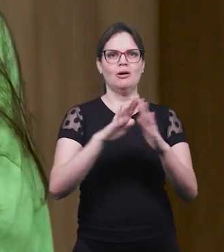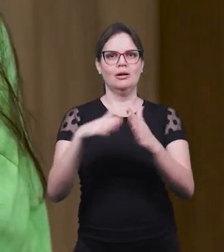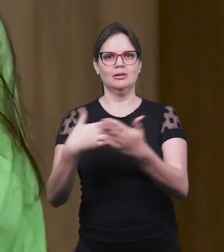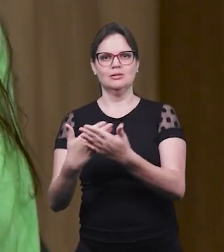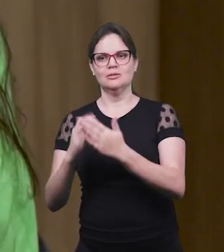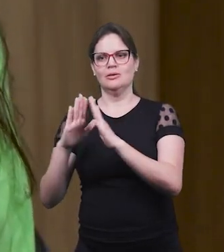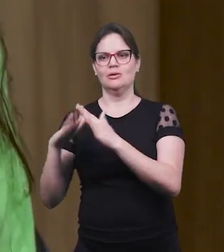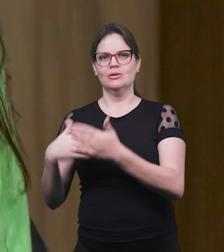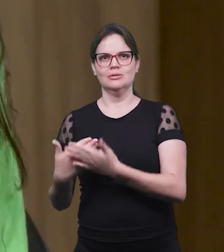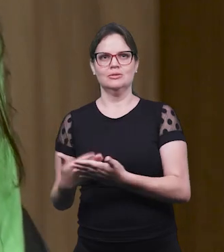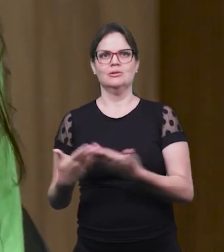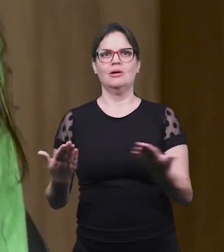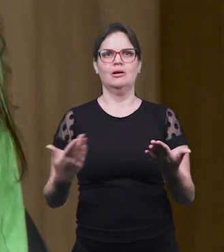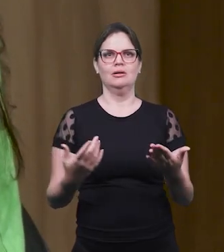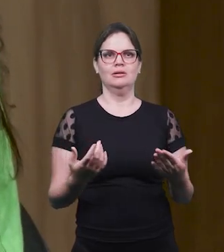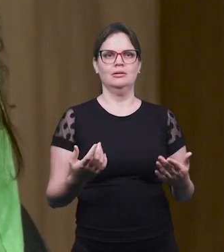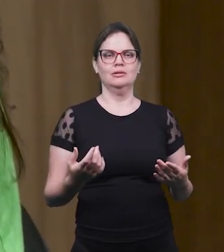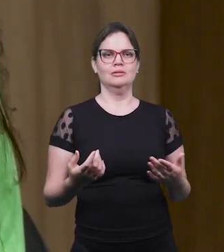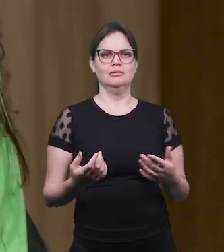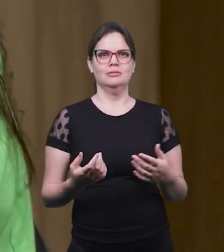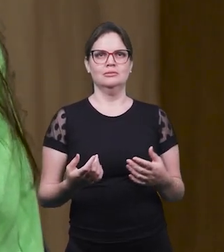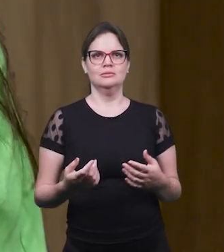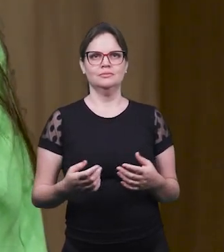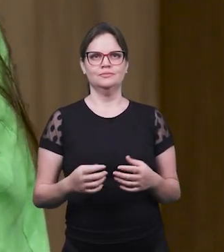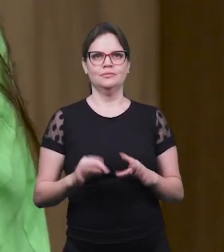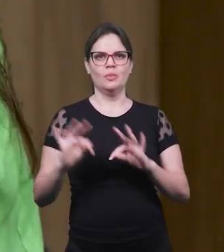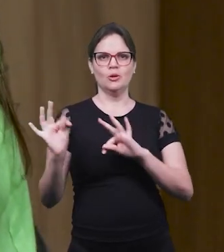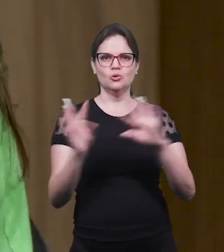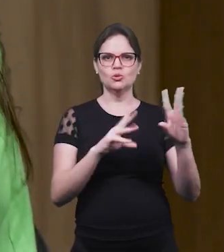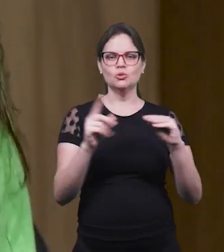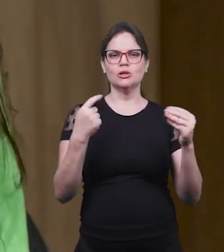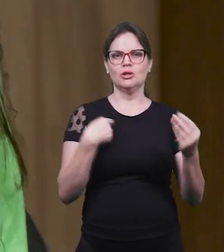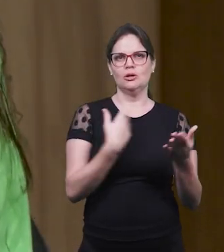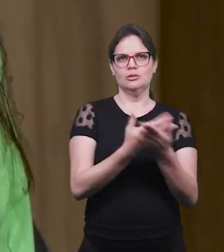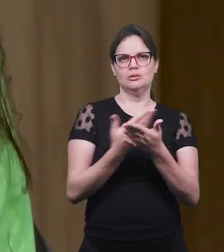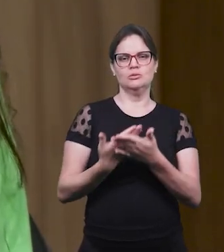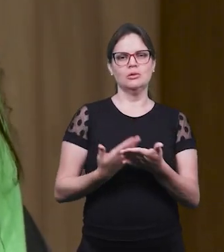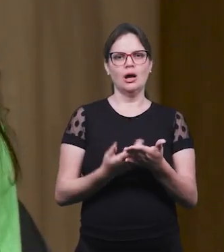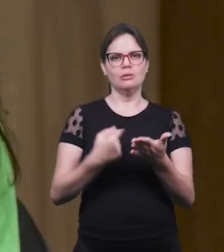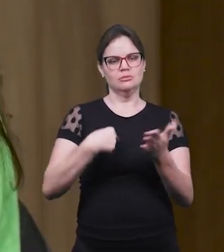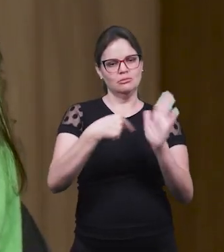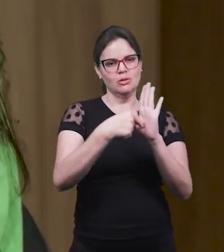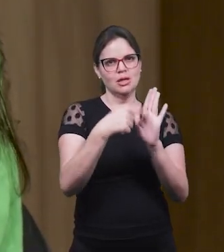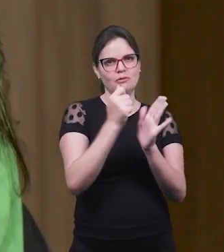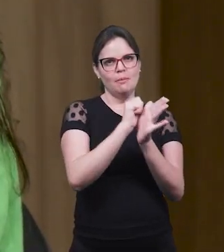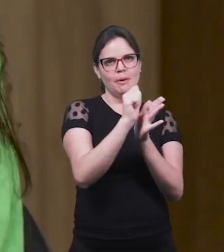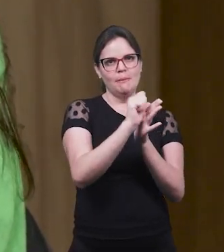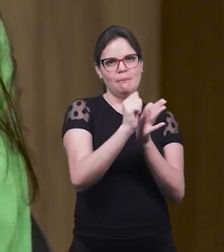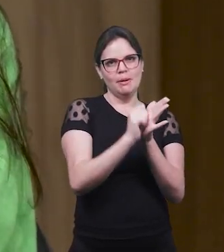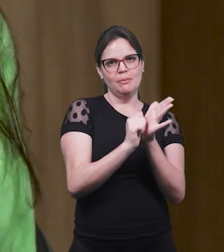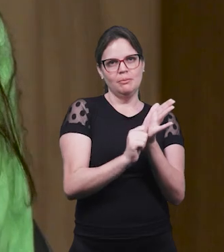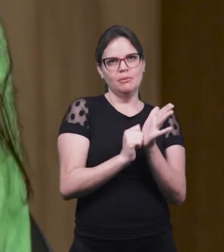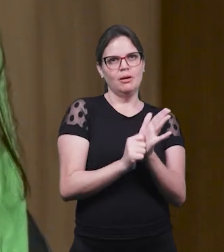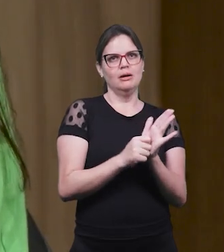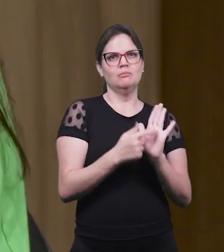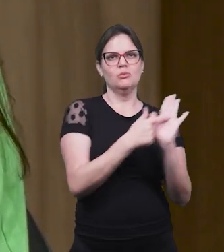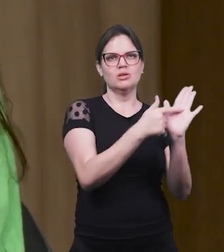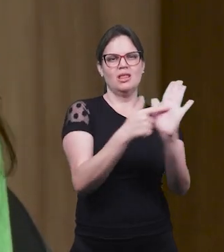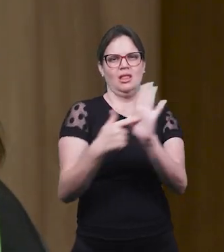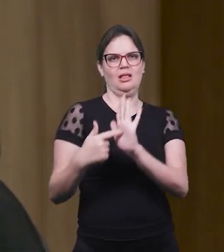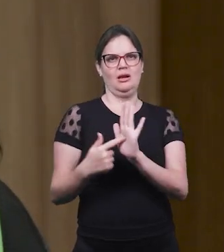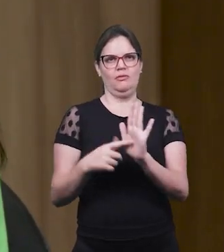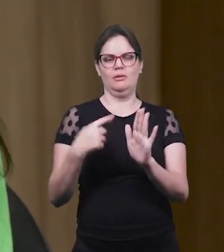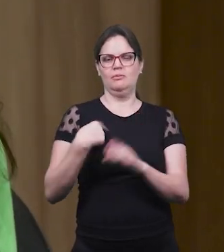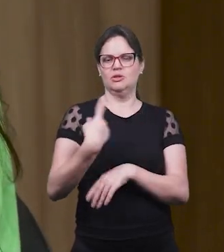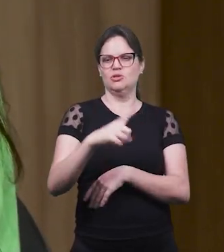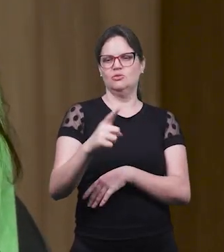aquele fichário ali do nosso estudo, tudo que nós fizemos estava ali, as notas e tal, mas eu fui em